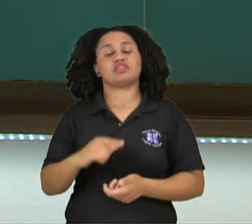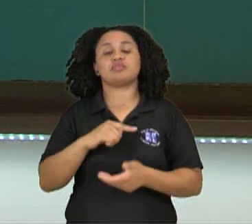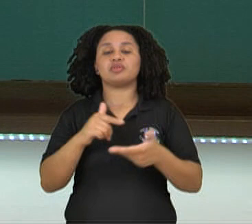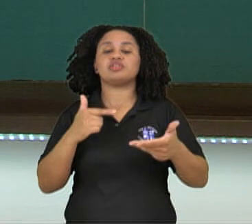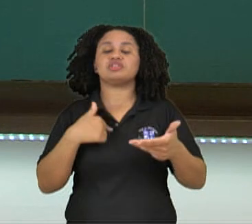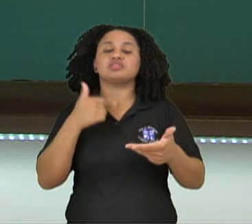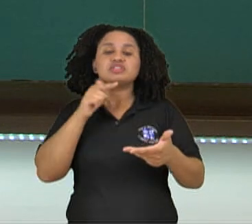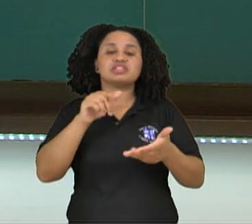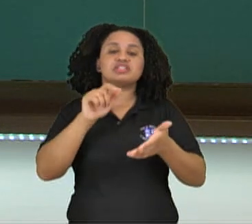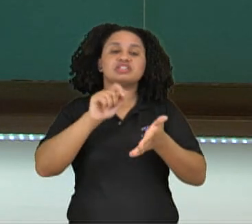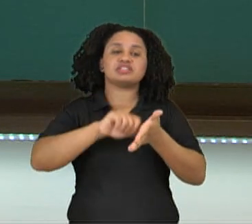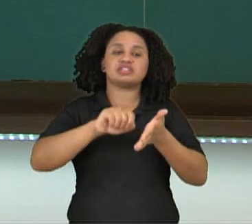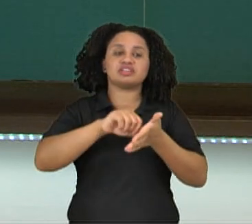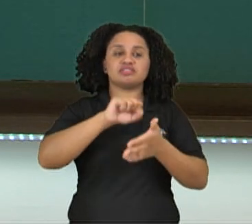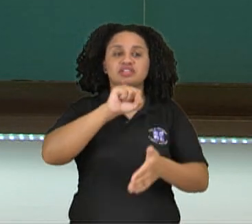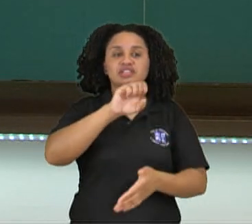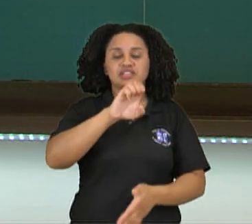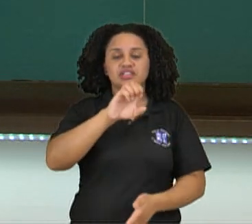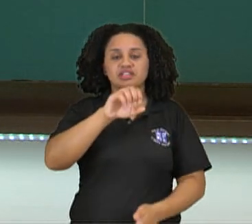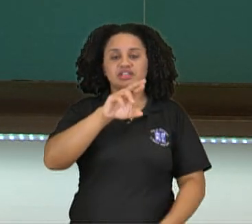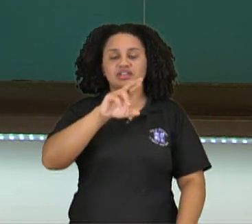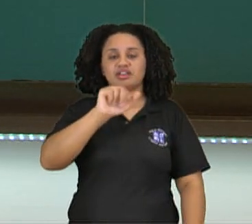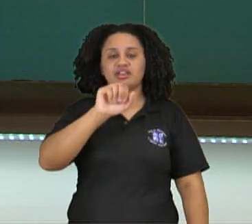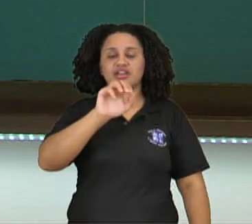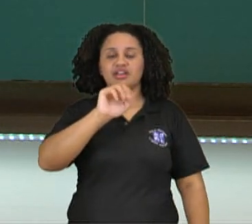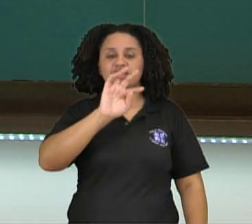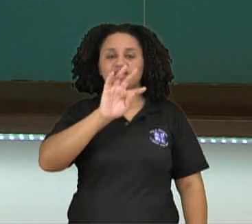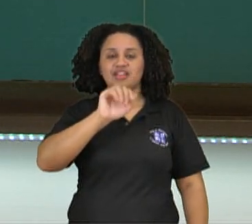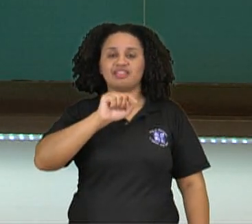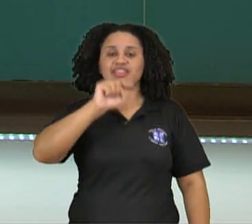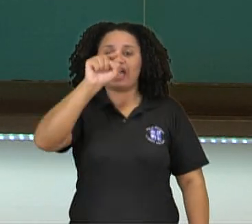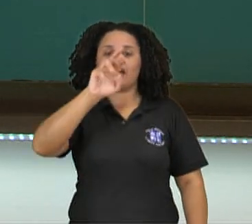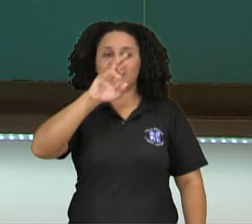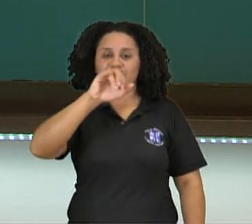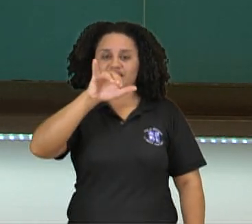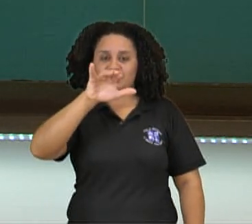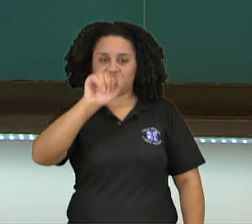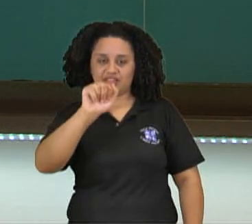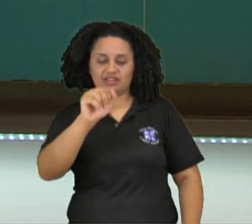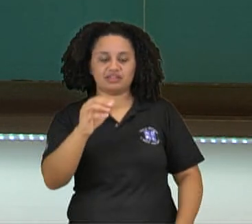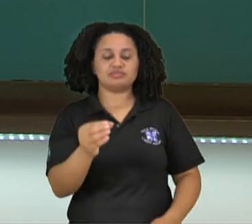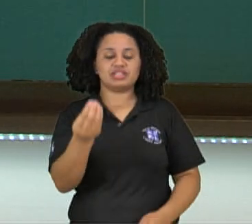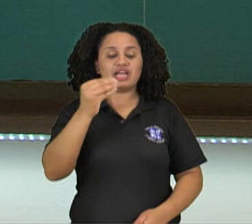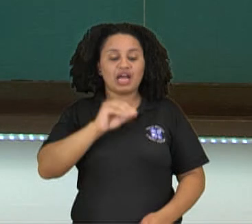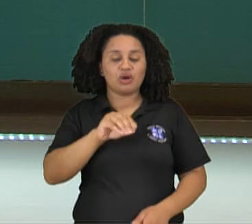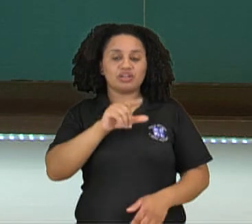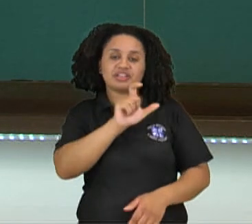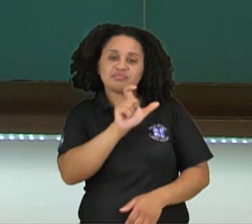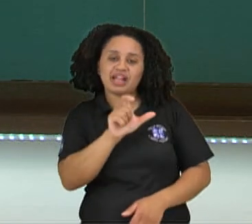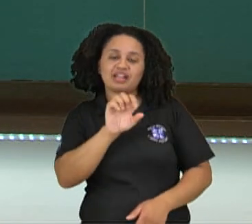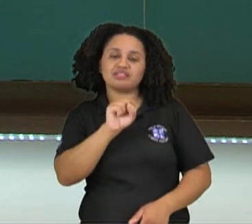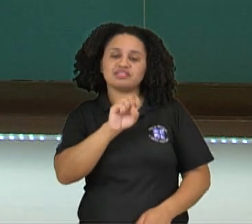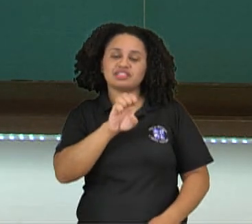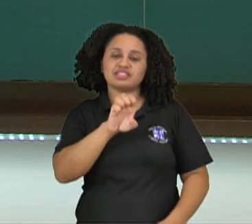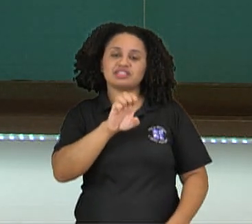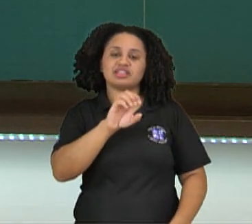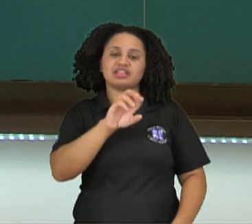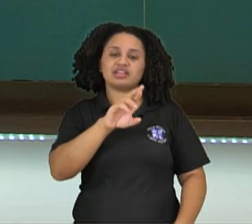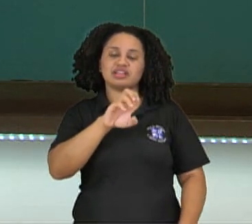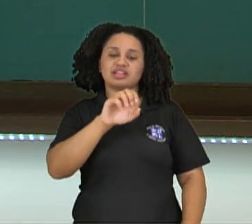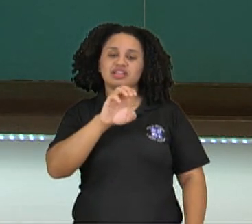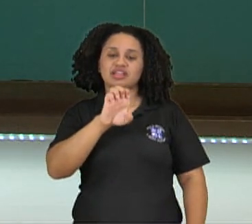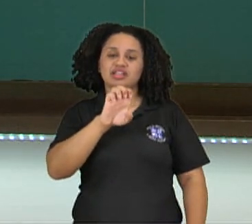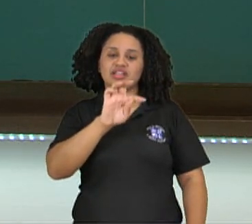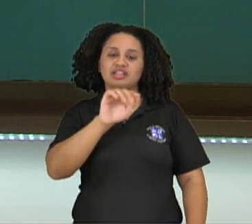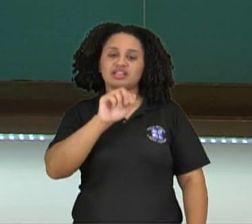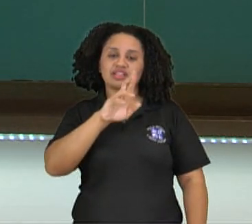escrever secretária, com acento agudo do lado, tá? E outra coisa é eu não acentuar essa mesma palavra, né? E aí até na